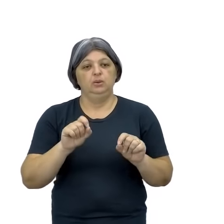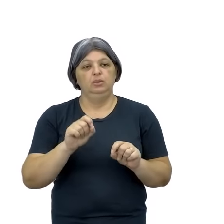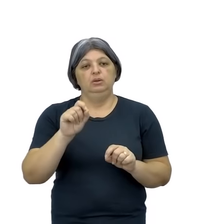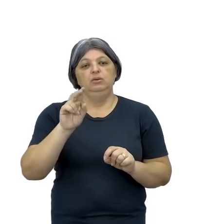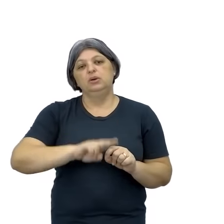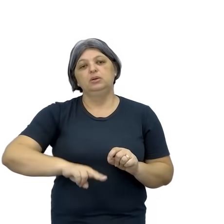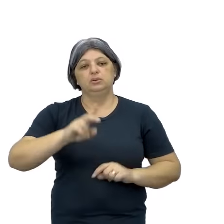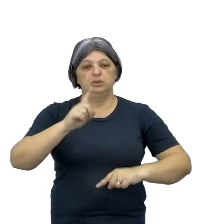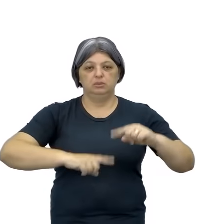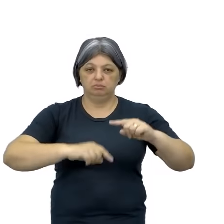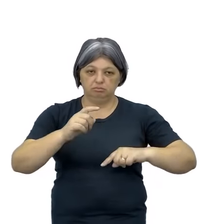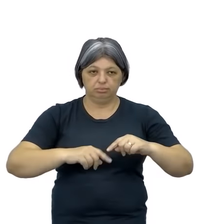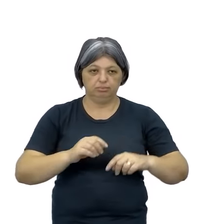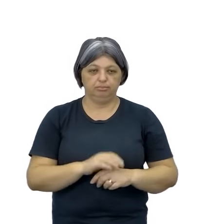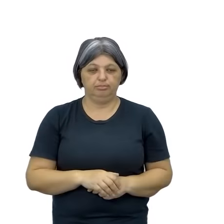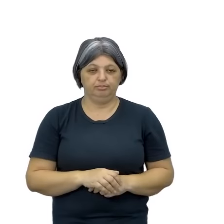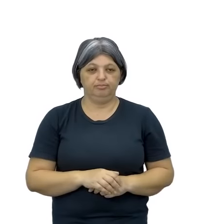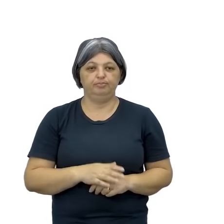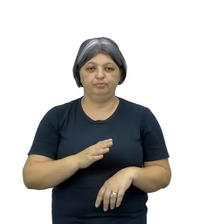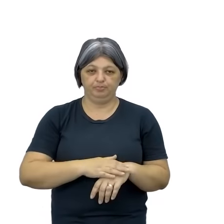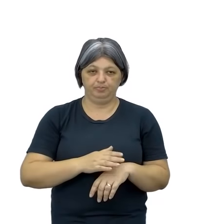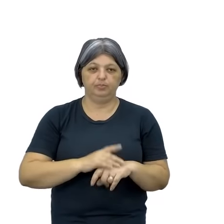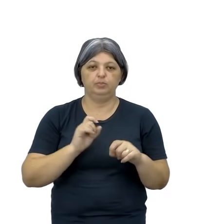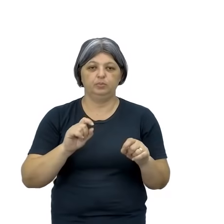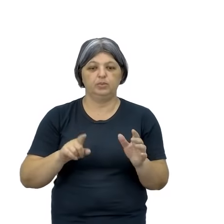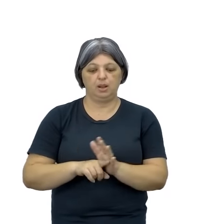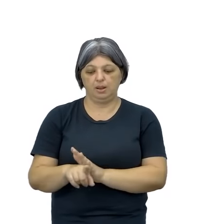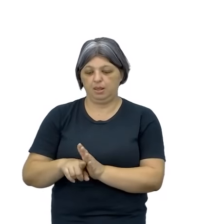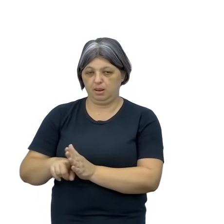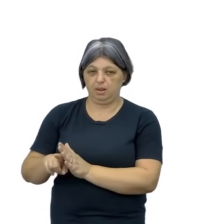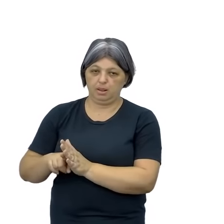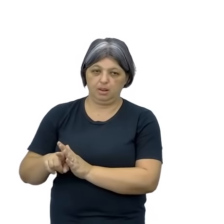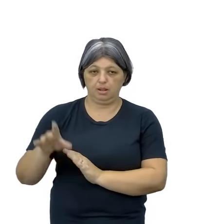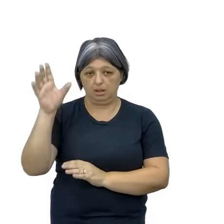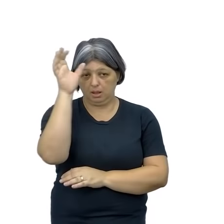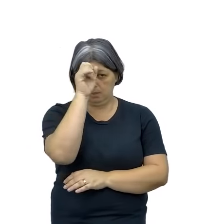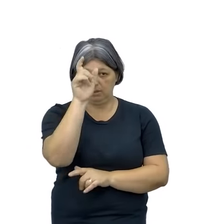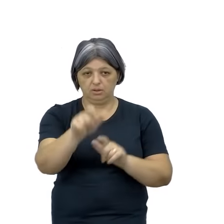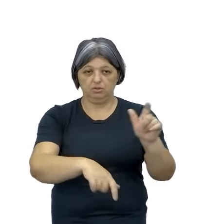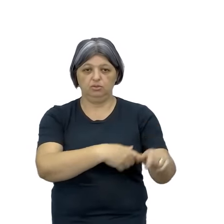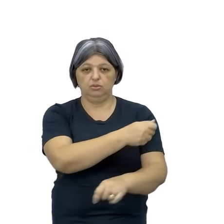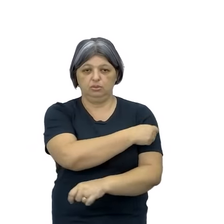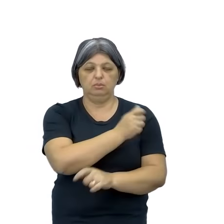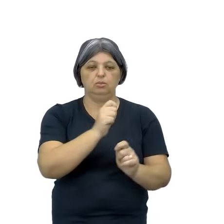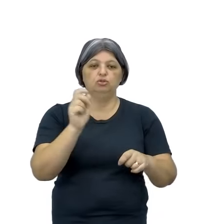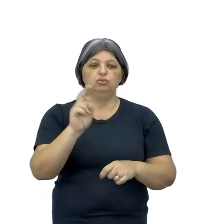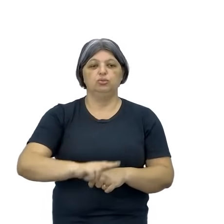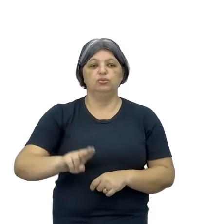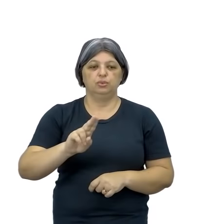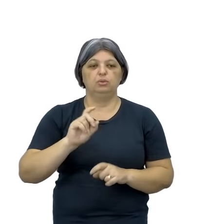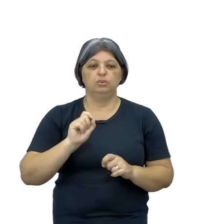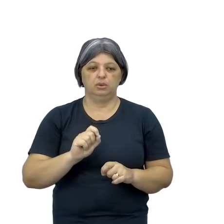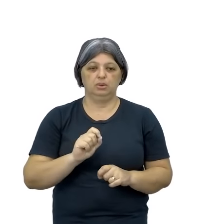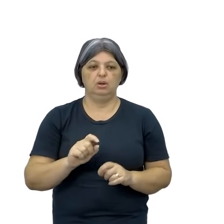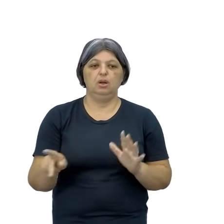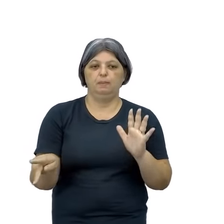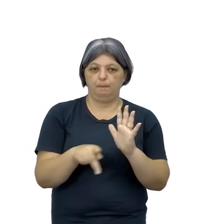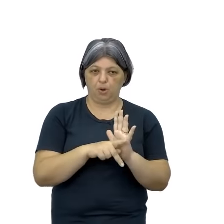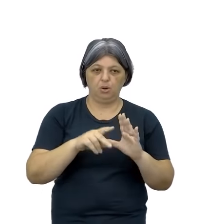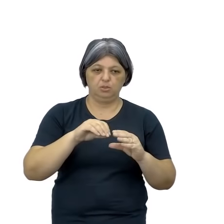para realizar esse diagnóstico da aprendizagem dos estudantes, nós podemos utilizar. Temos os instrumentos próprios